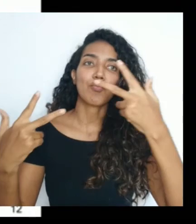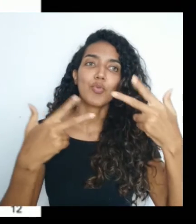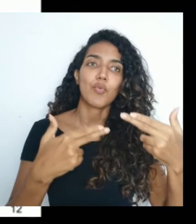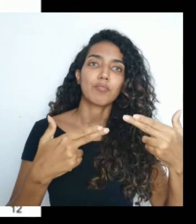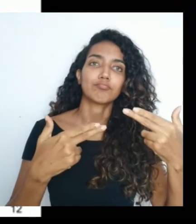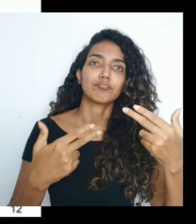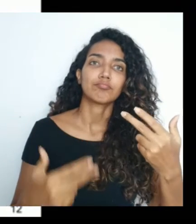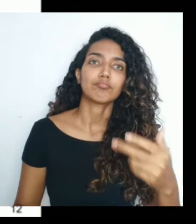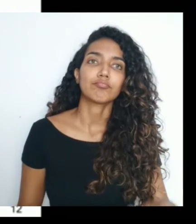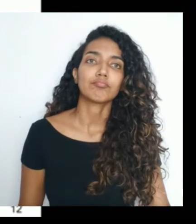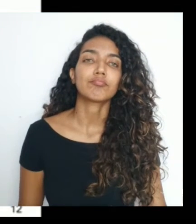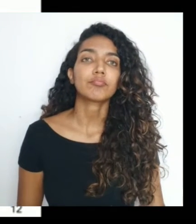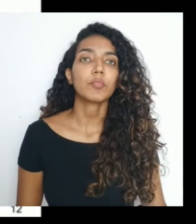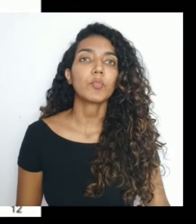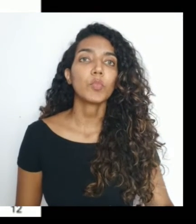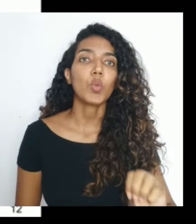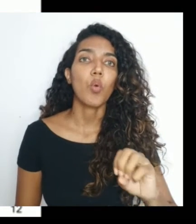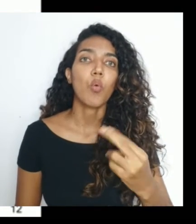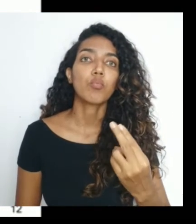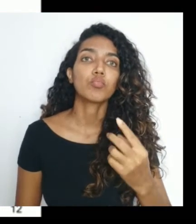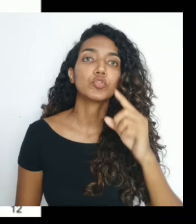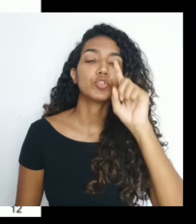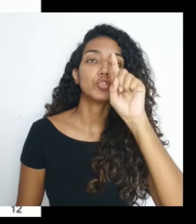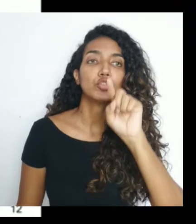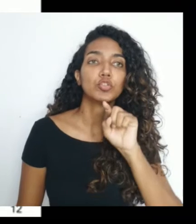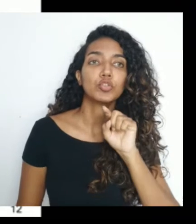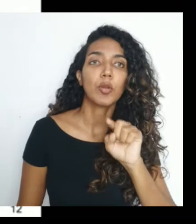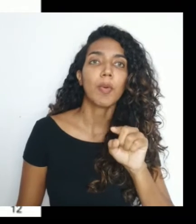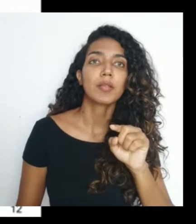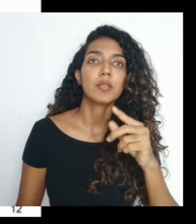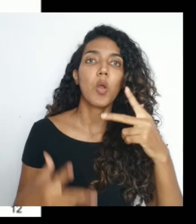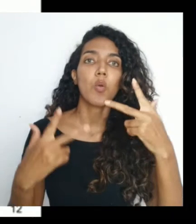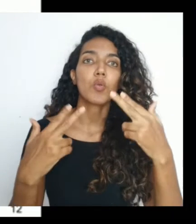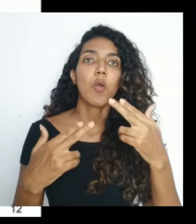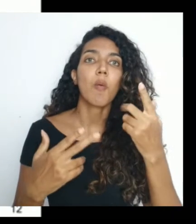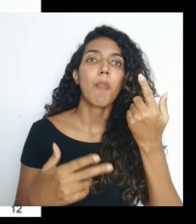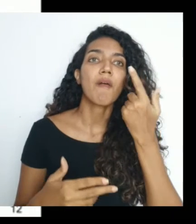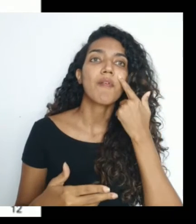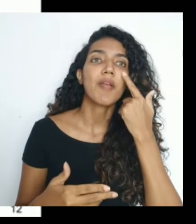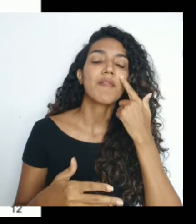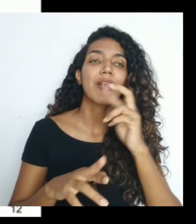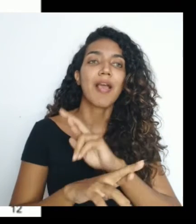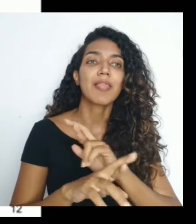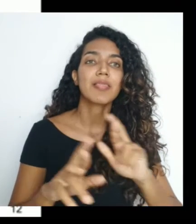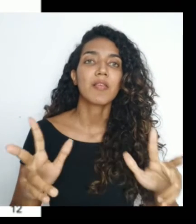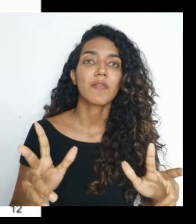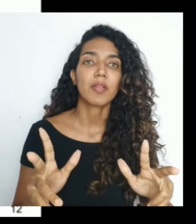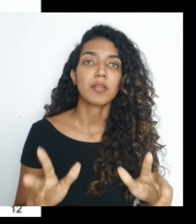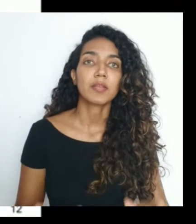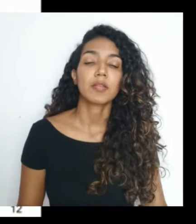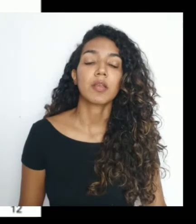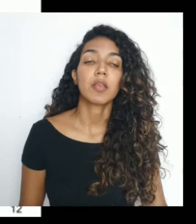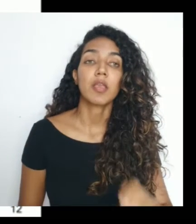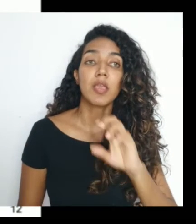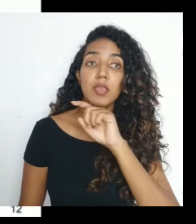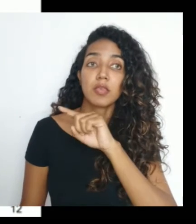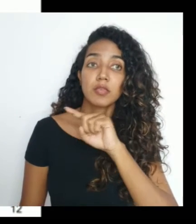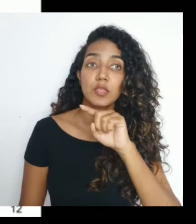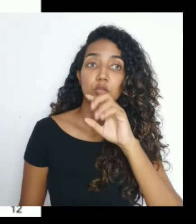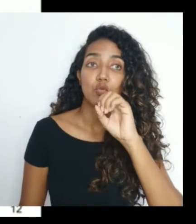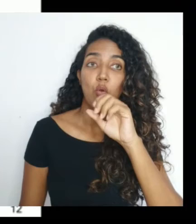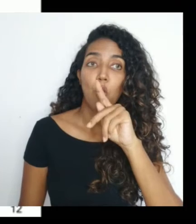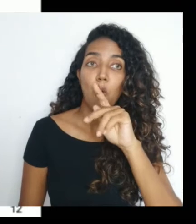para verificar a diferença, certo? Esses operadores de igualdade são válidos para